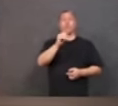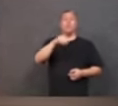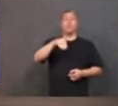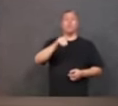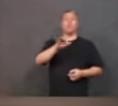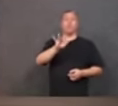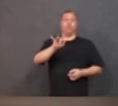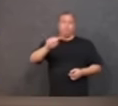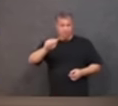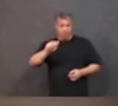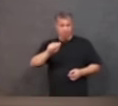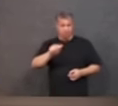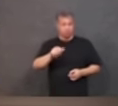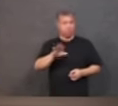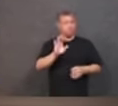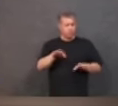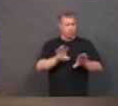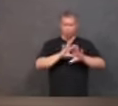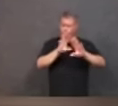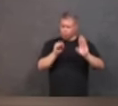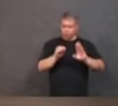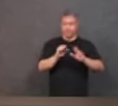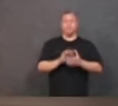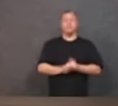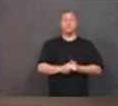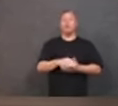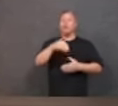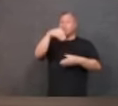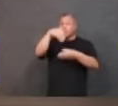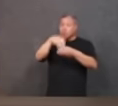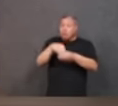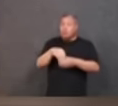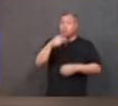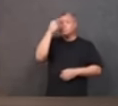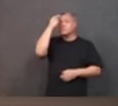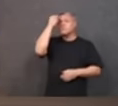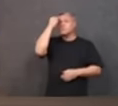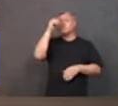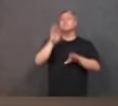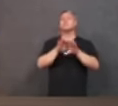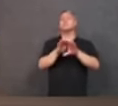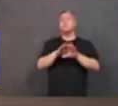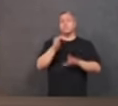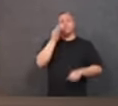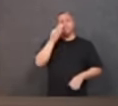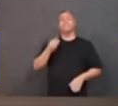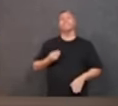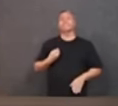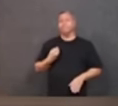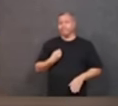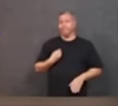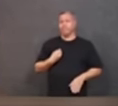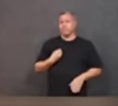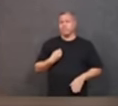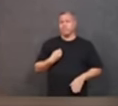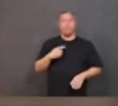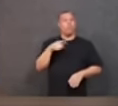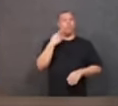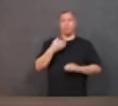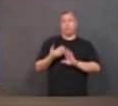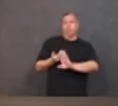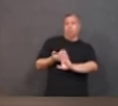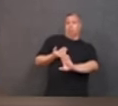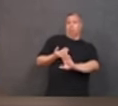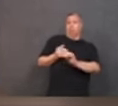faz presente também na universidade. E penso que a instituição não pode estar alheia e deve comprometer-se com